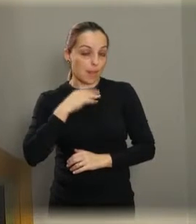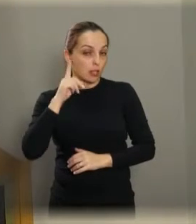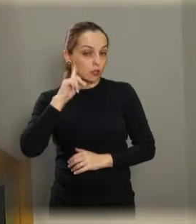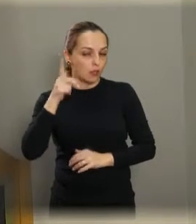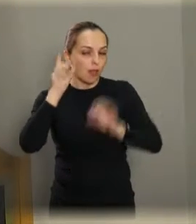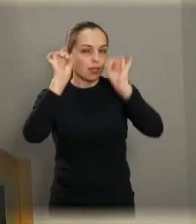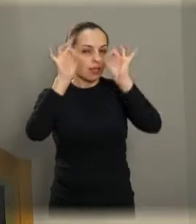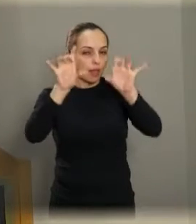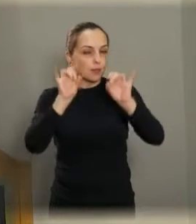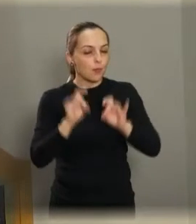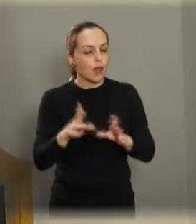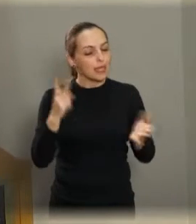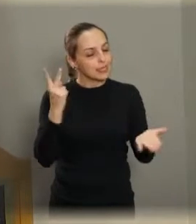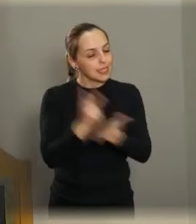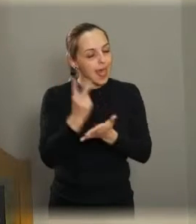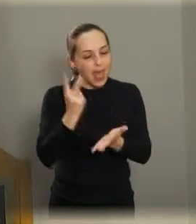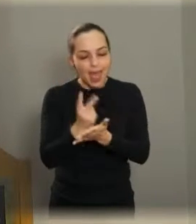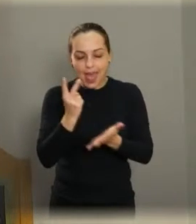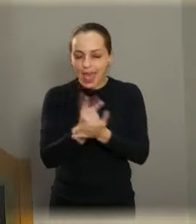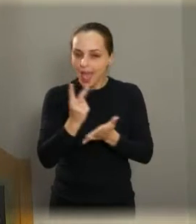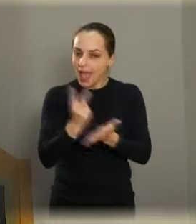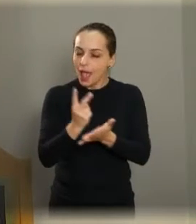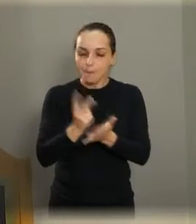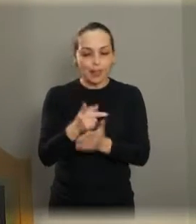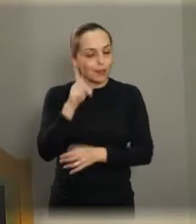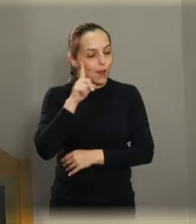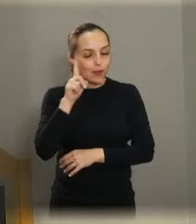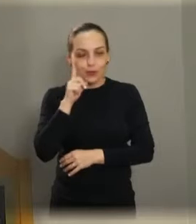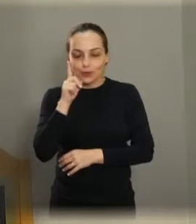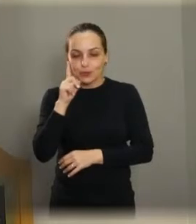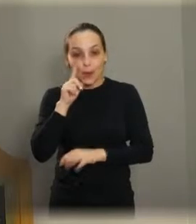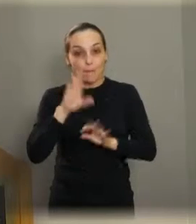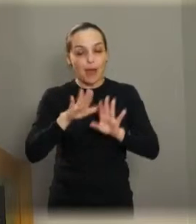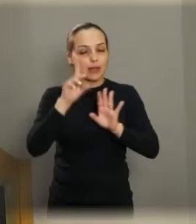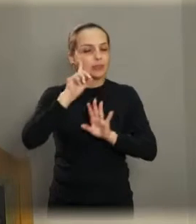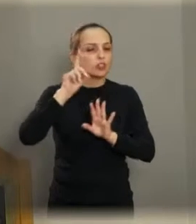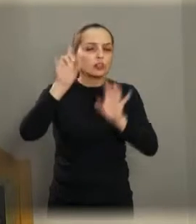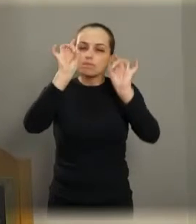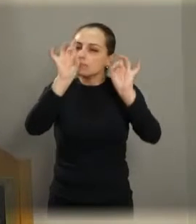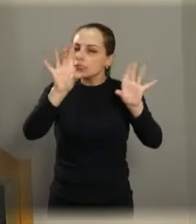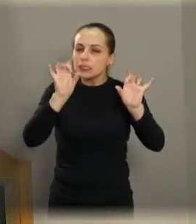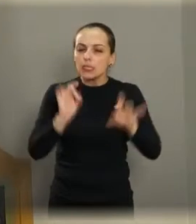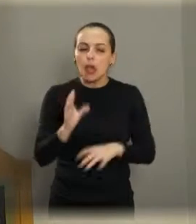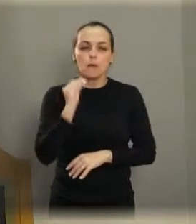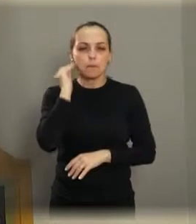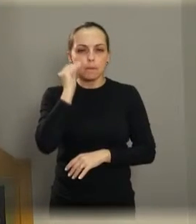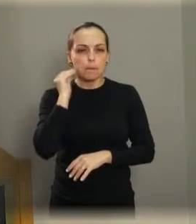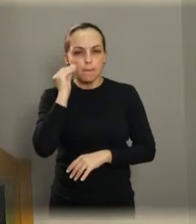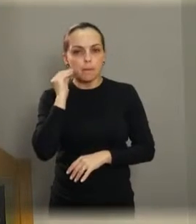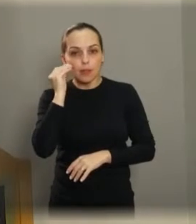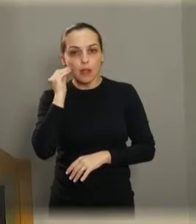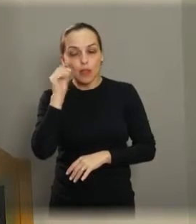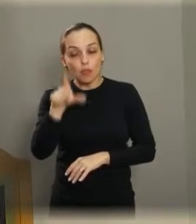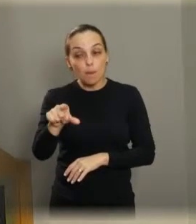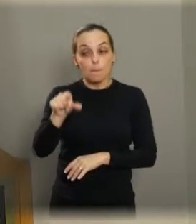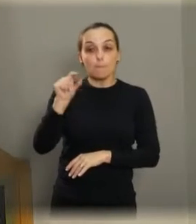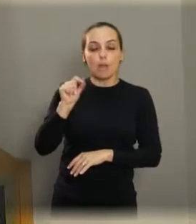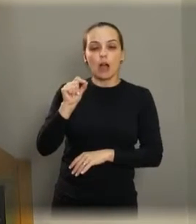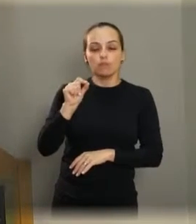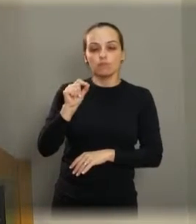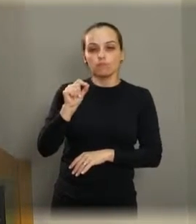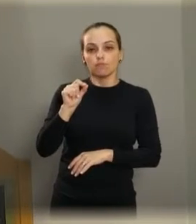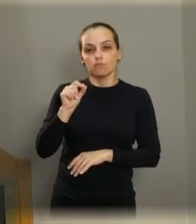dia das mulheres são todos os dias mas é uma uma data que a gente tem a oportunidade aí de ressaltar